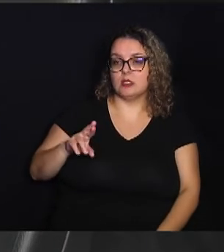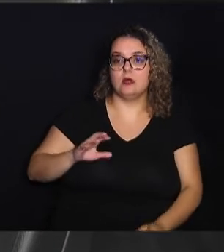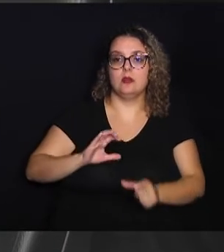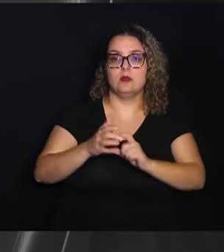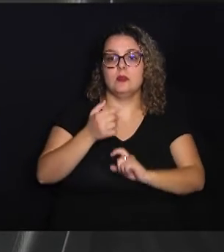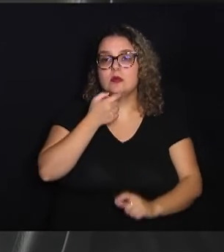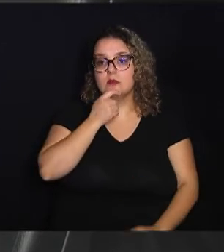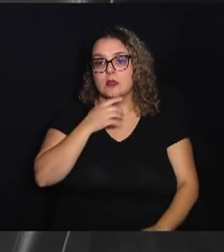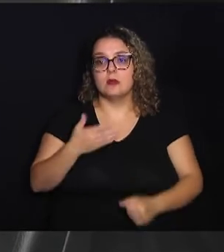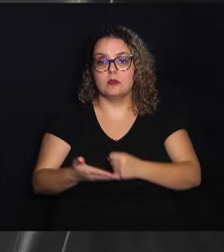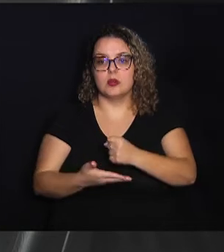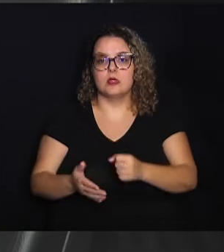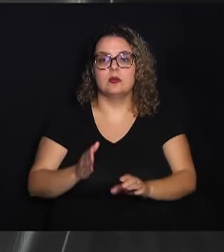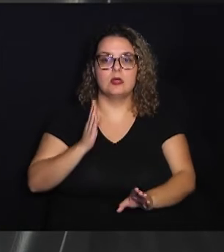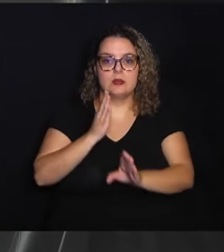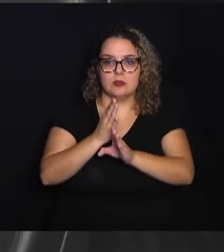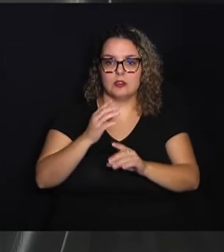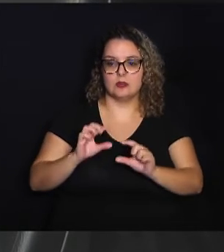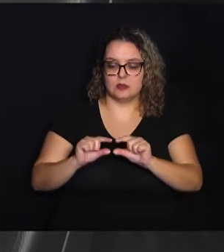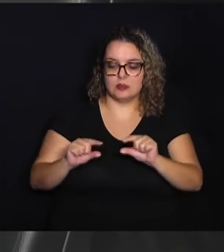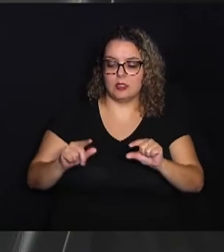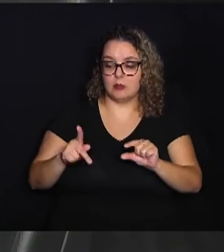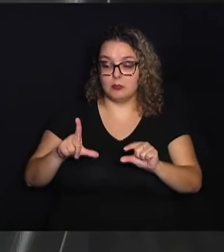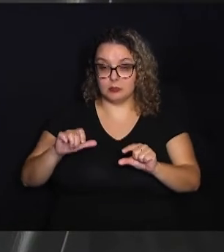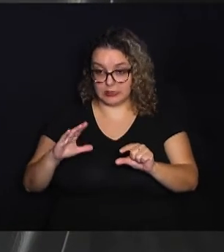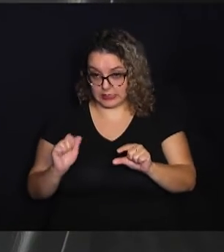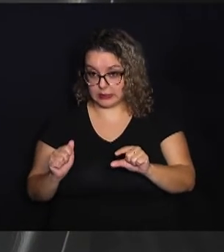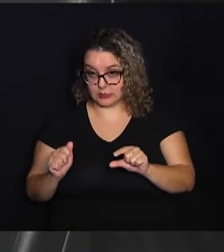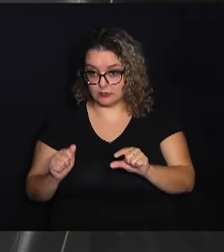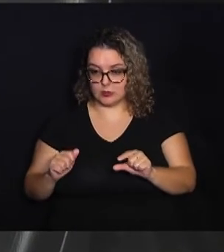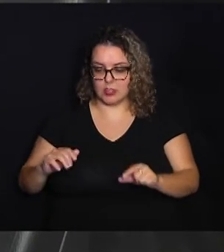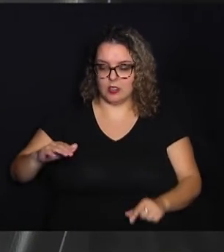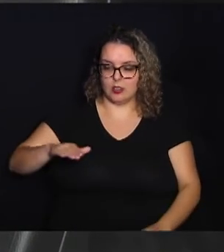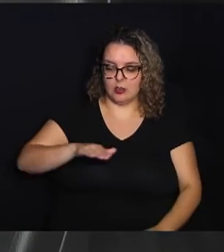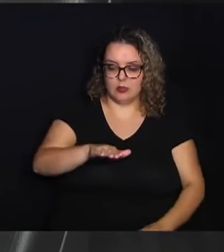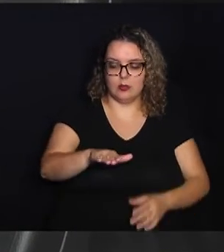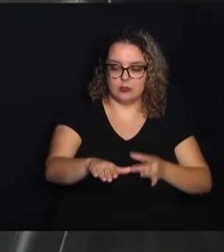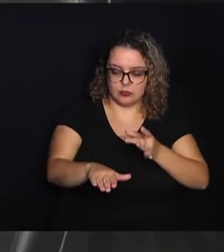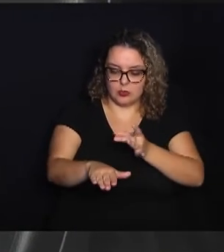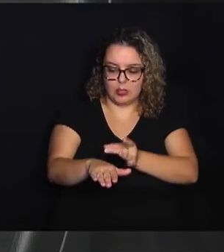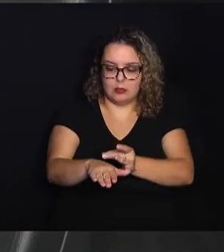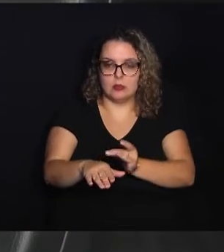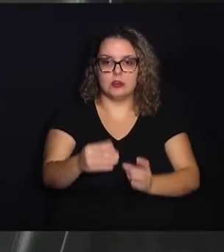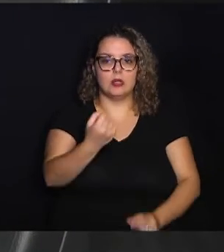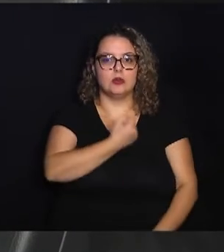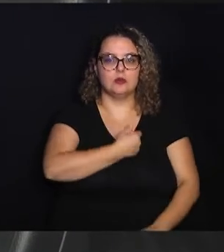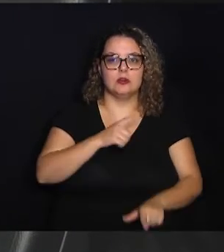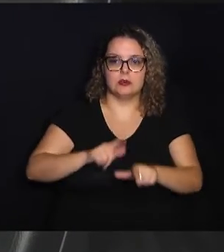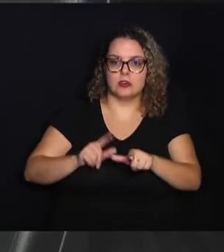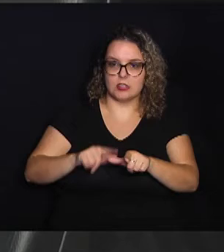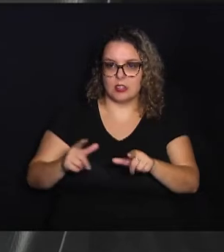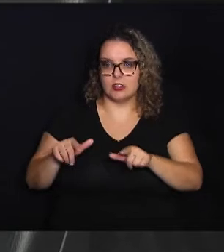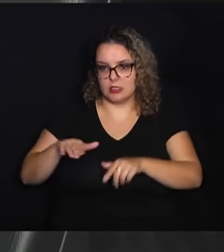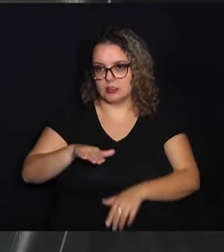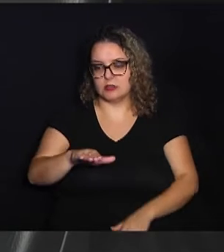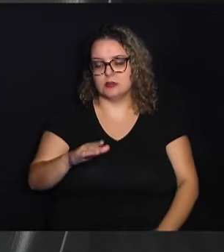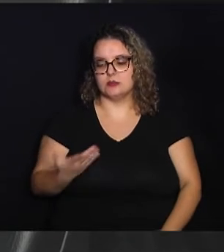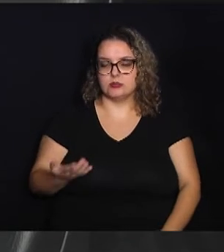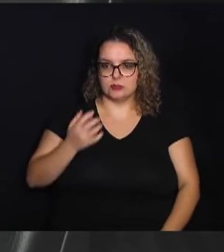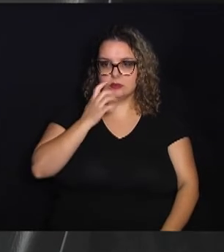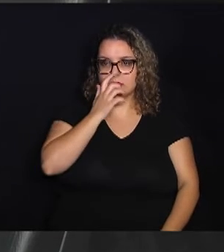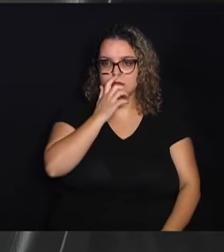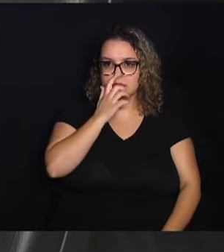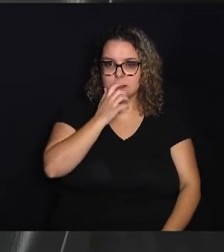que basicamente é a identificação da placa. Então, passou o meu carro. Tem lá o número, né, e as letras da